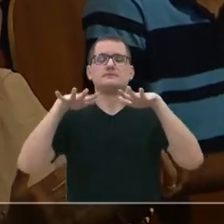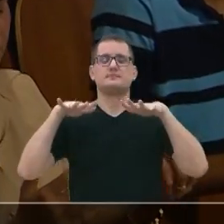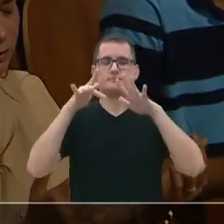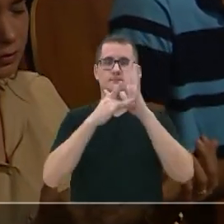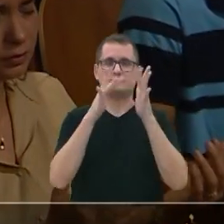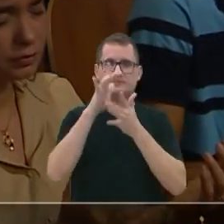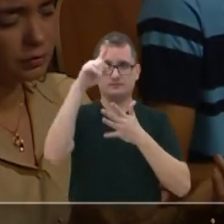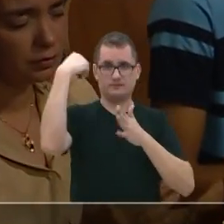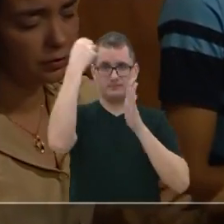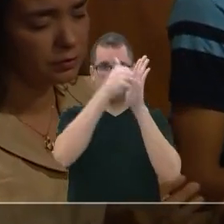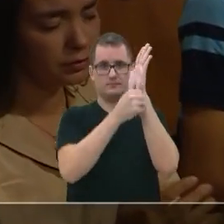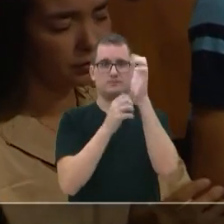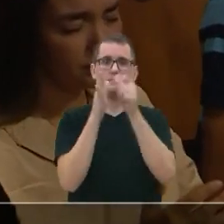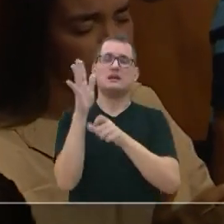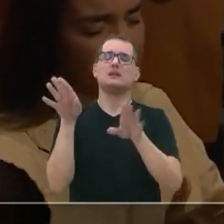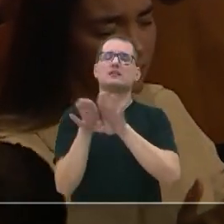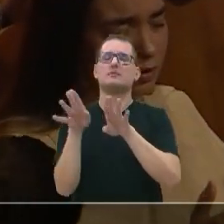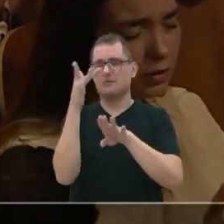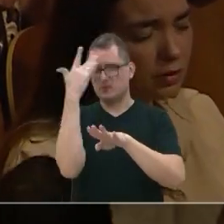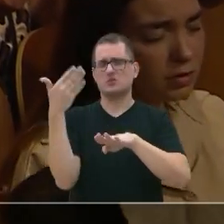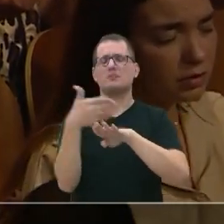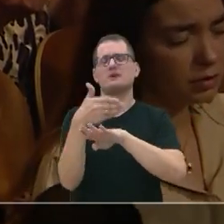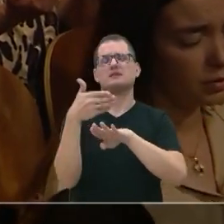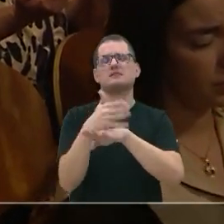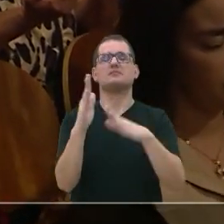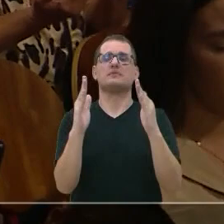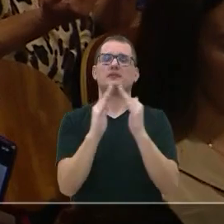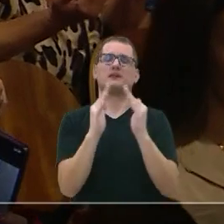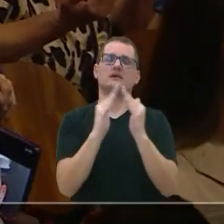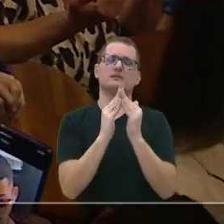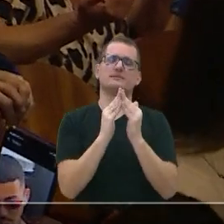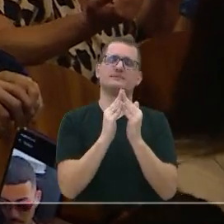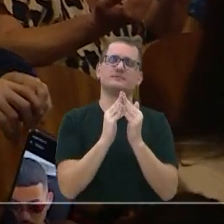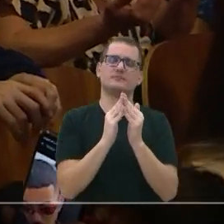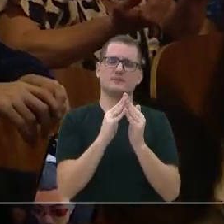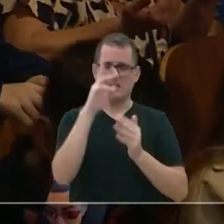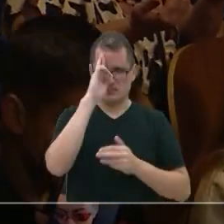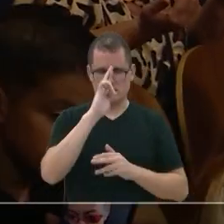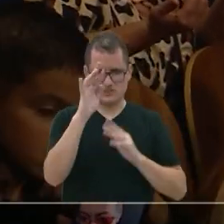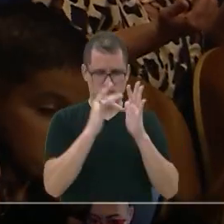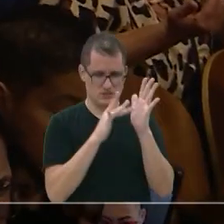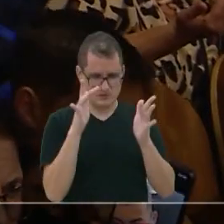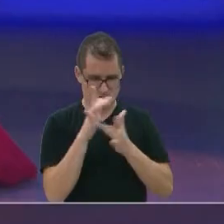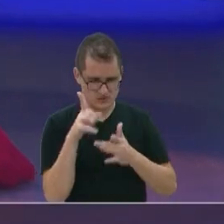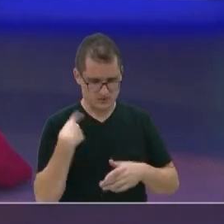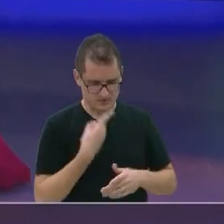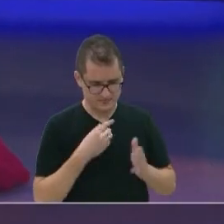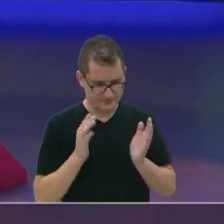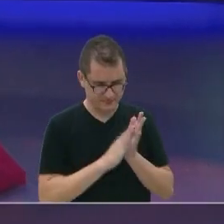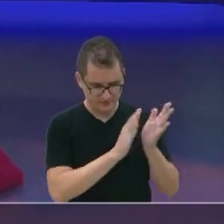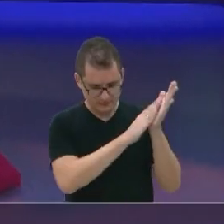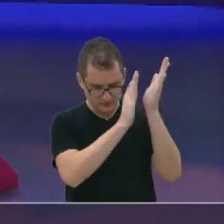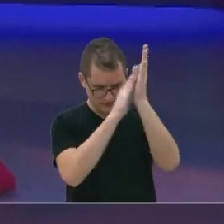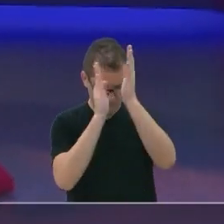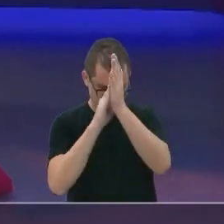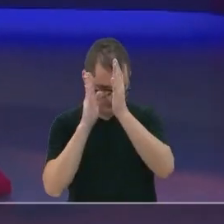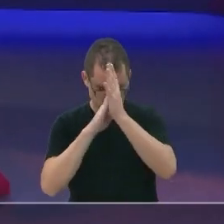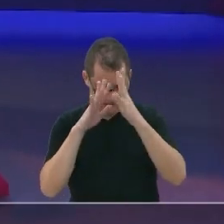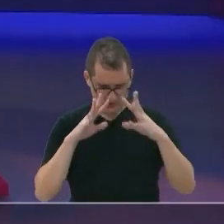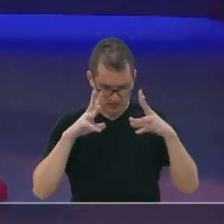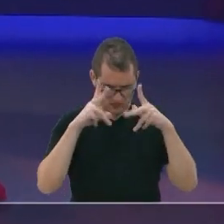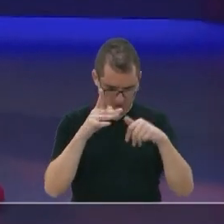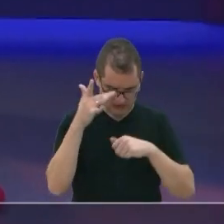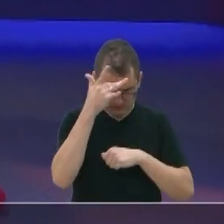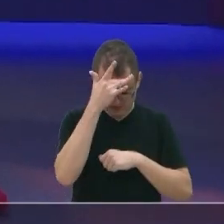e aqueles que estão conosco em casa. Nós te louvamos, Senhor, por todas as pessoas que estão